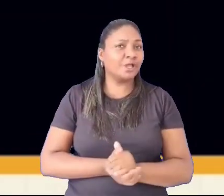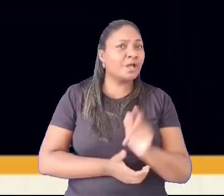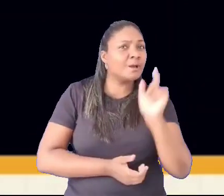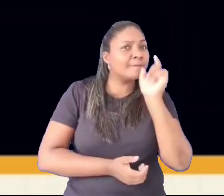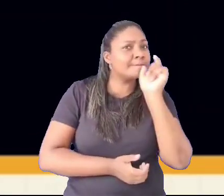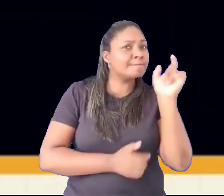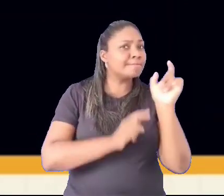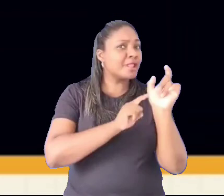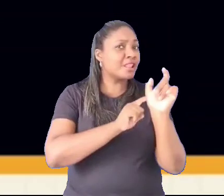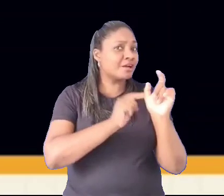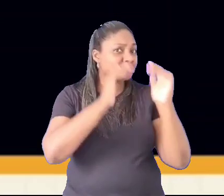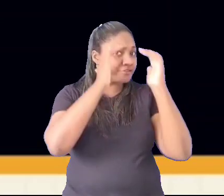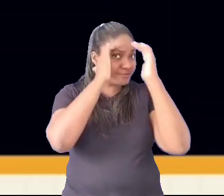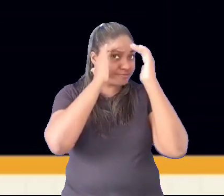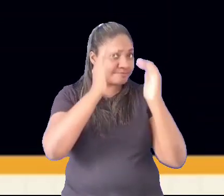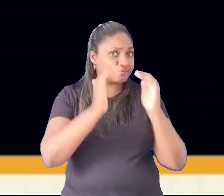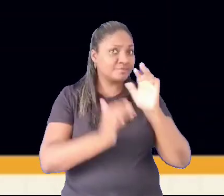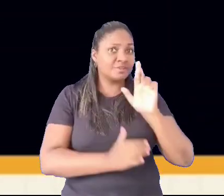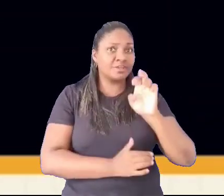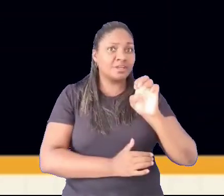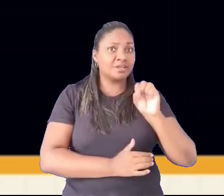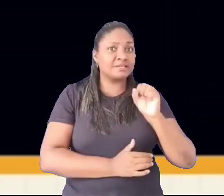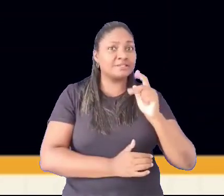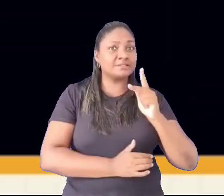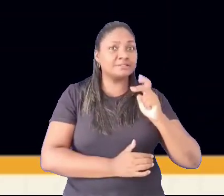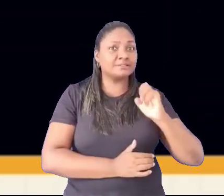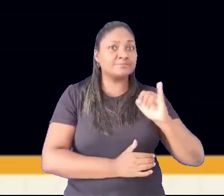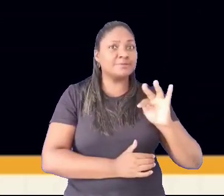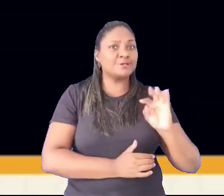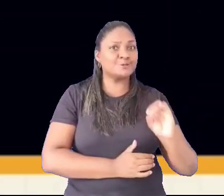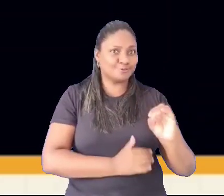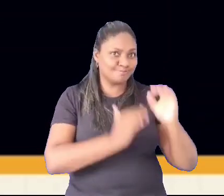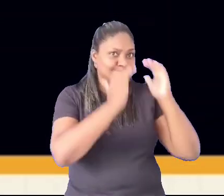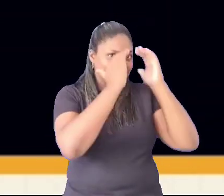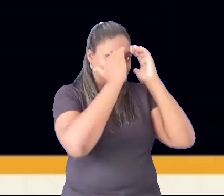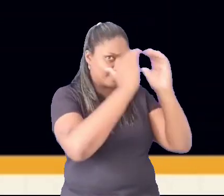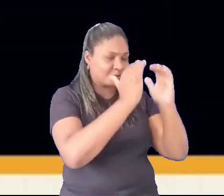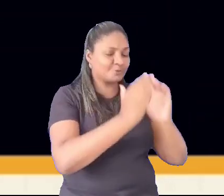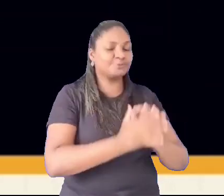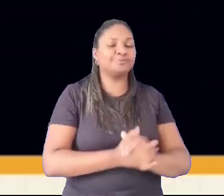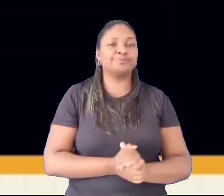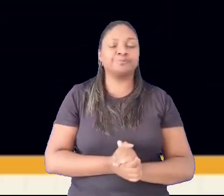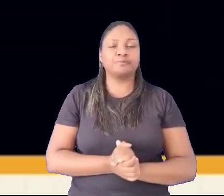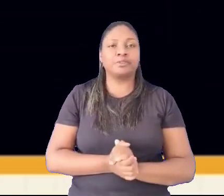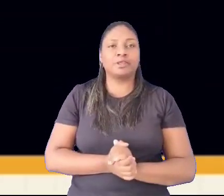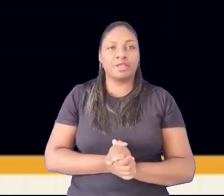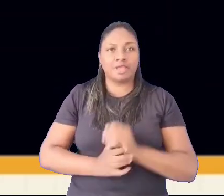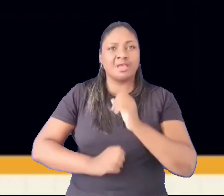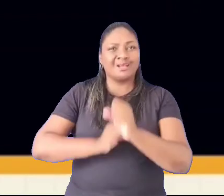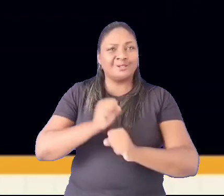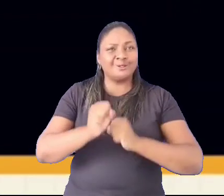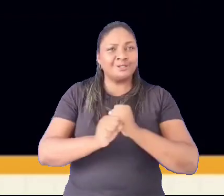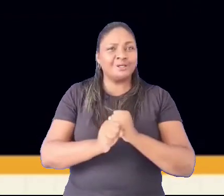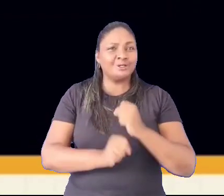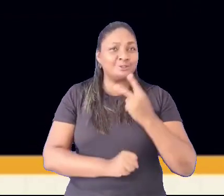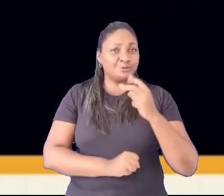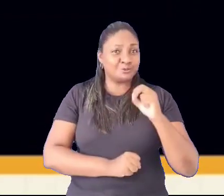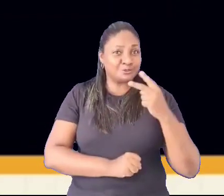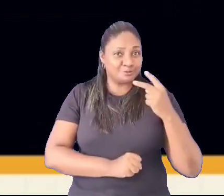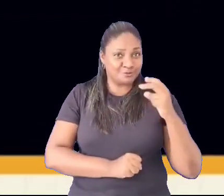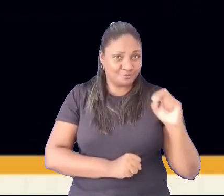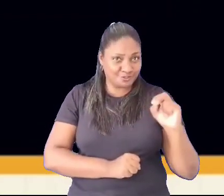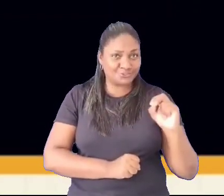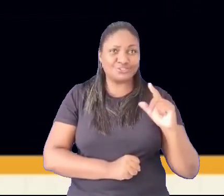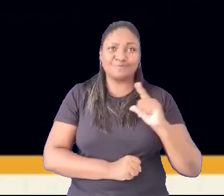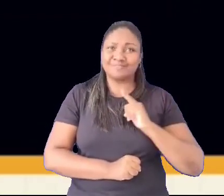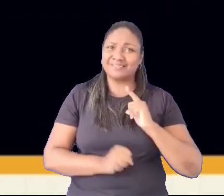palavra respeito. Durante o ano de 2020, a gente recebeu muitas